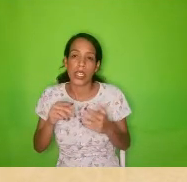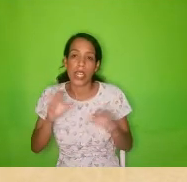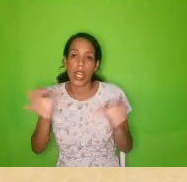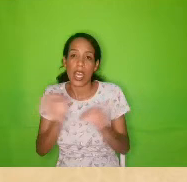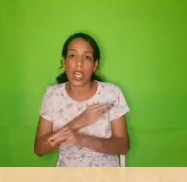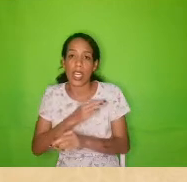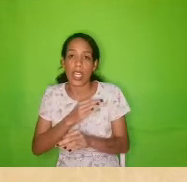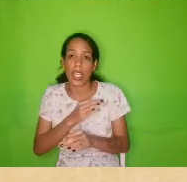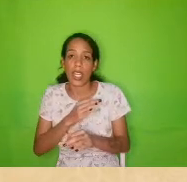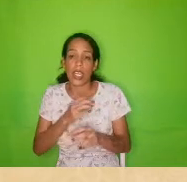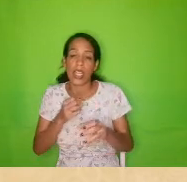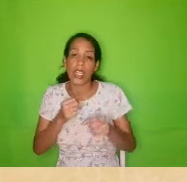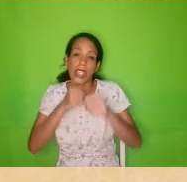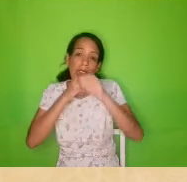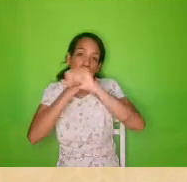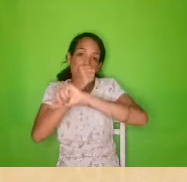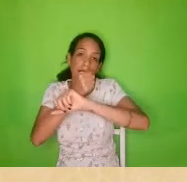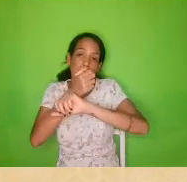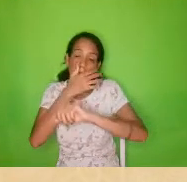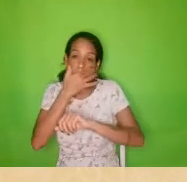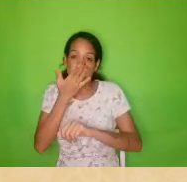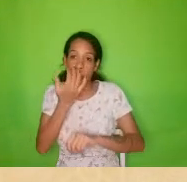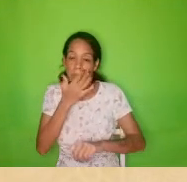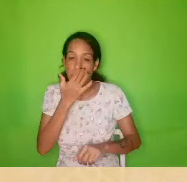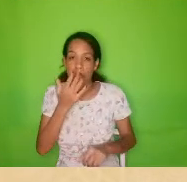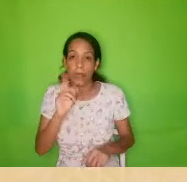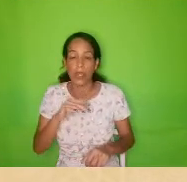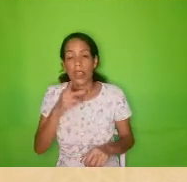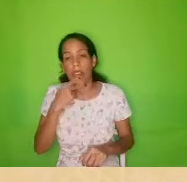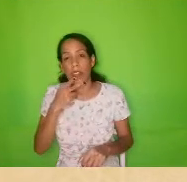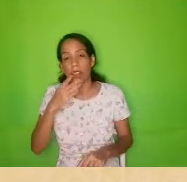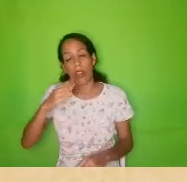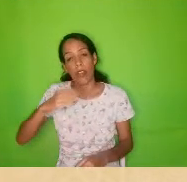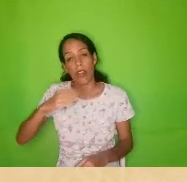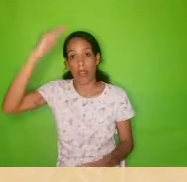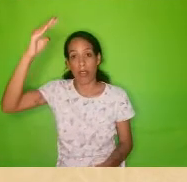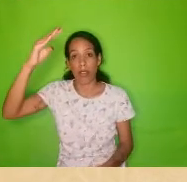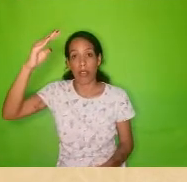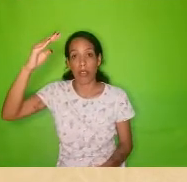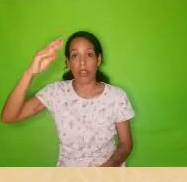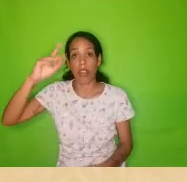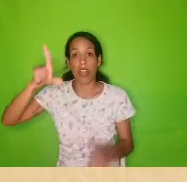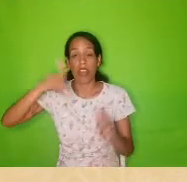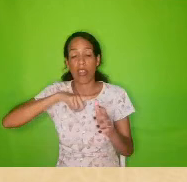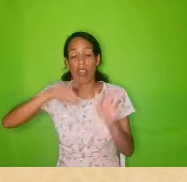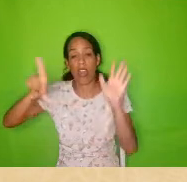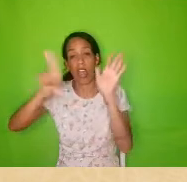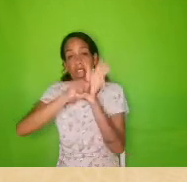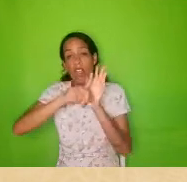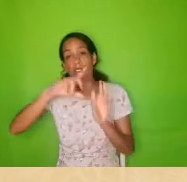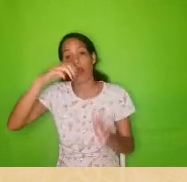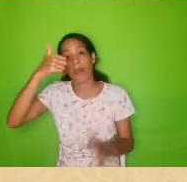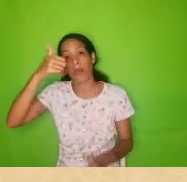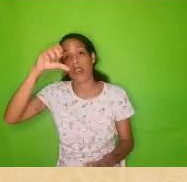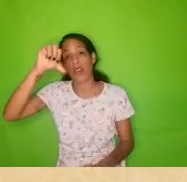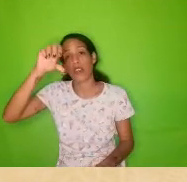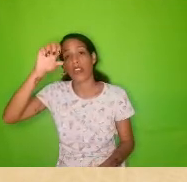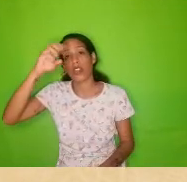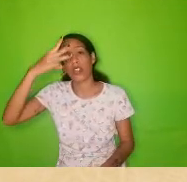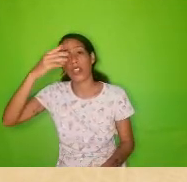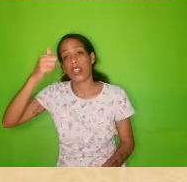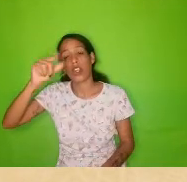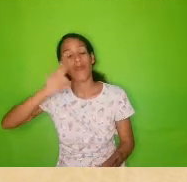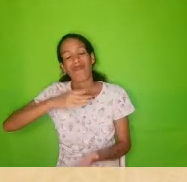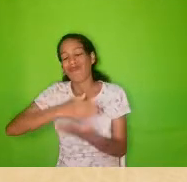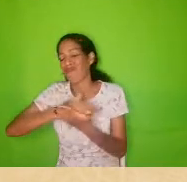tráfico, e aí finalmente vem uma lei de 1831, que não é cumprida essa lei.